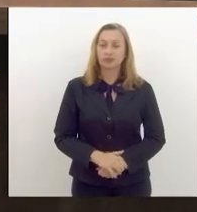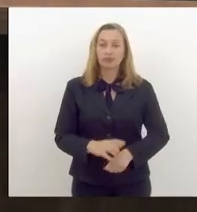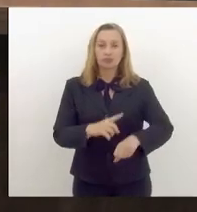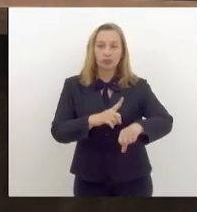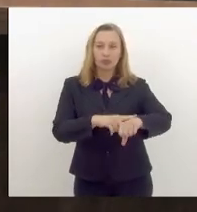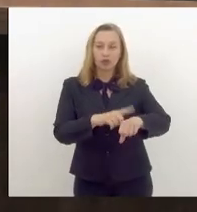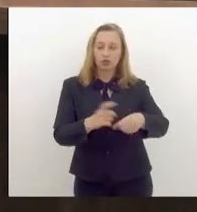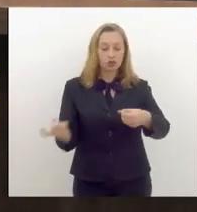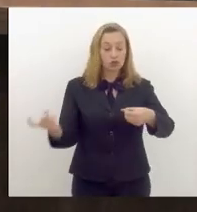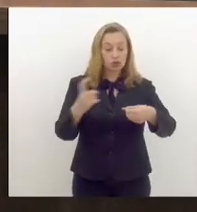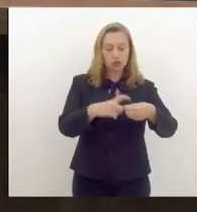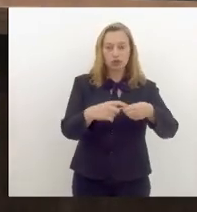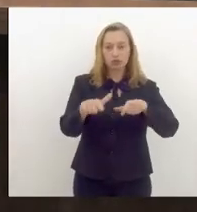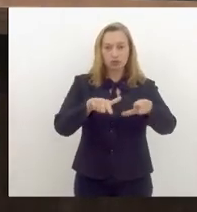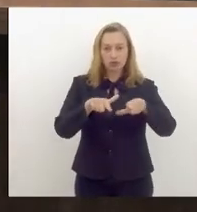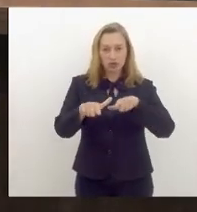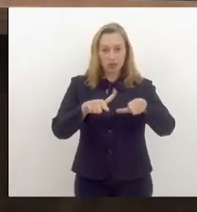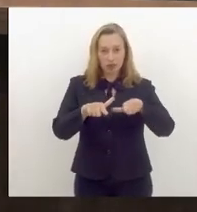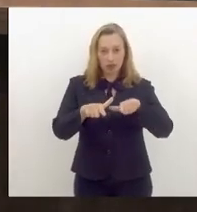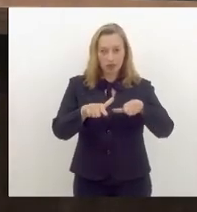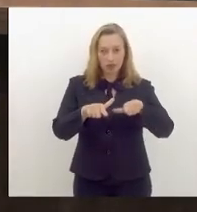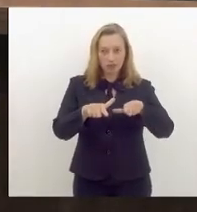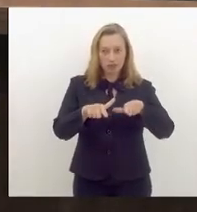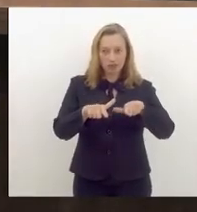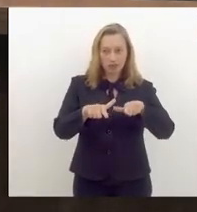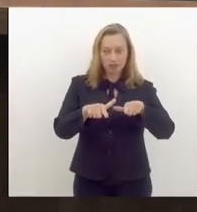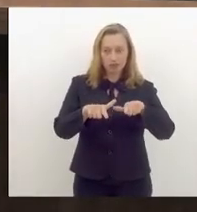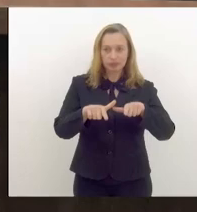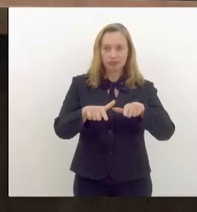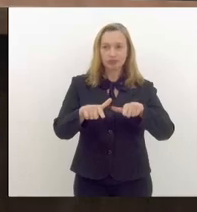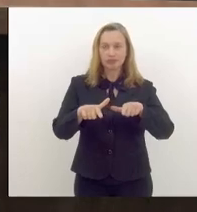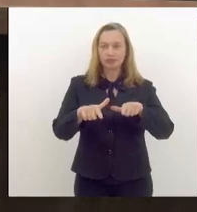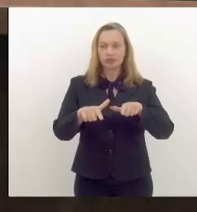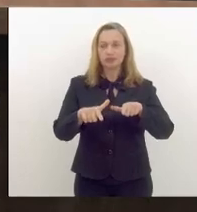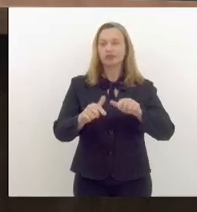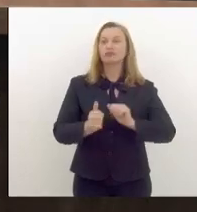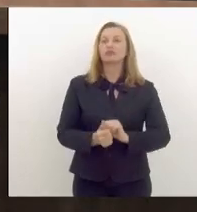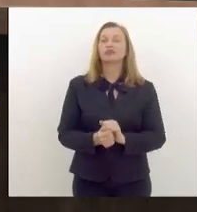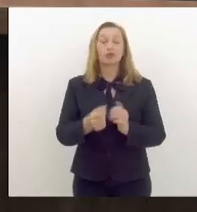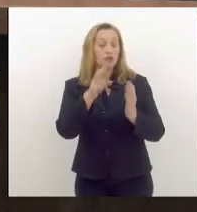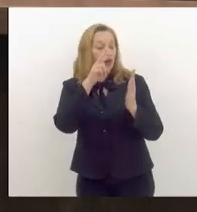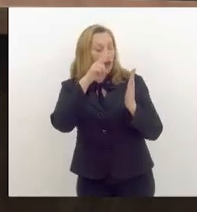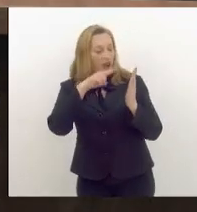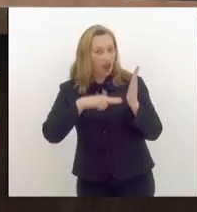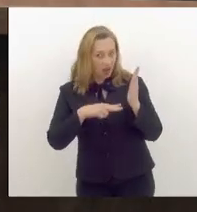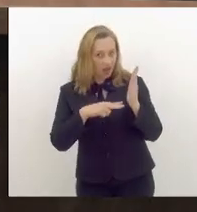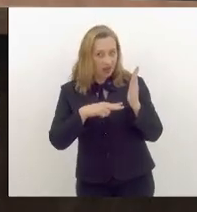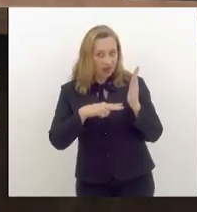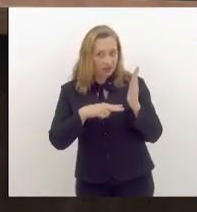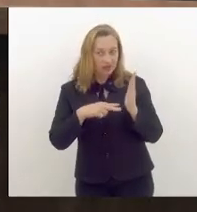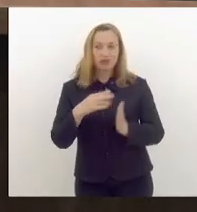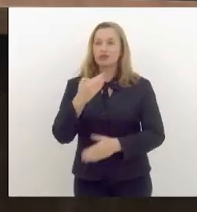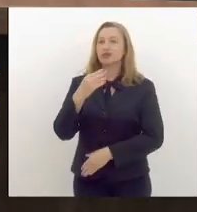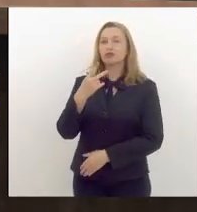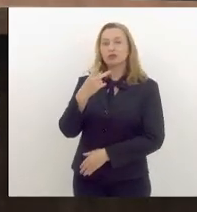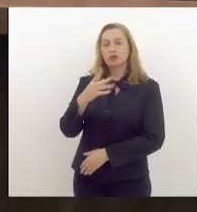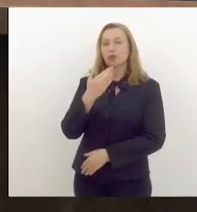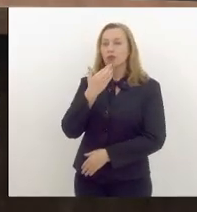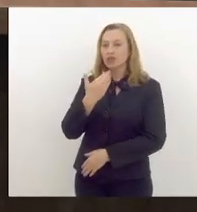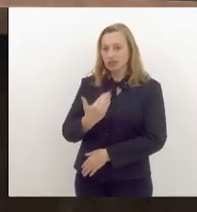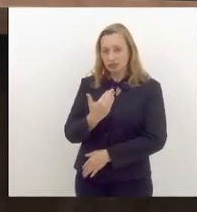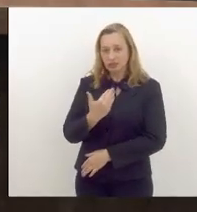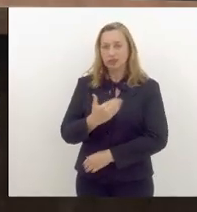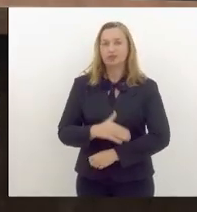os trabalhos legislativos passo a ler conforme sua determinação